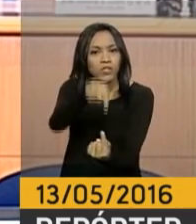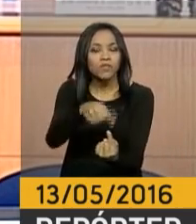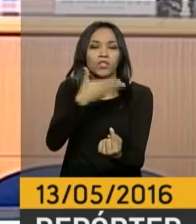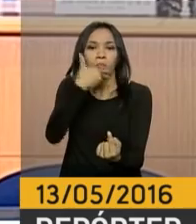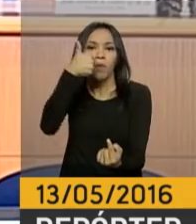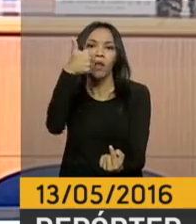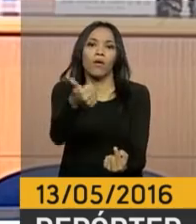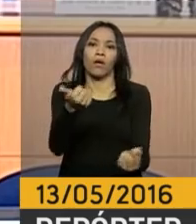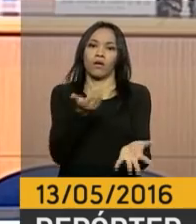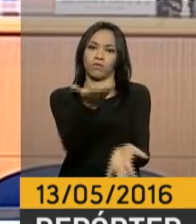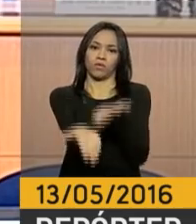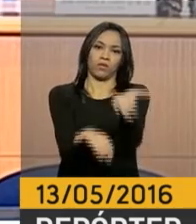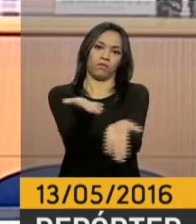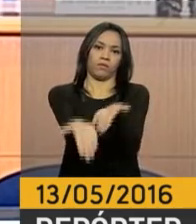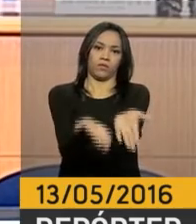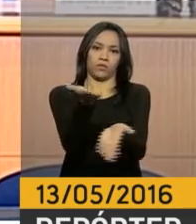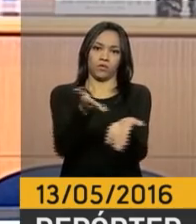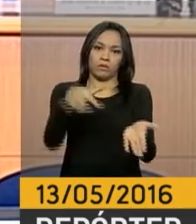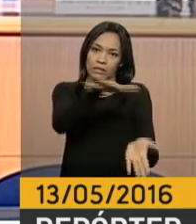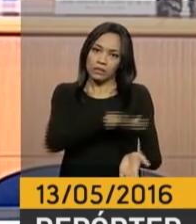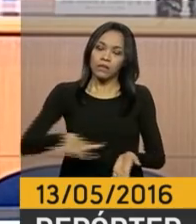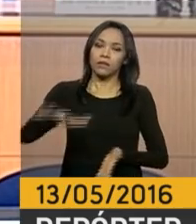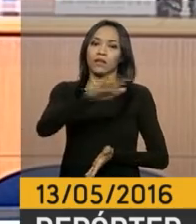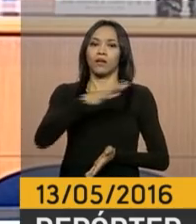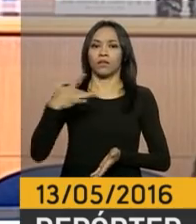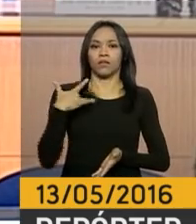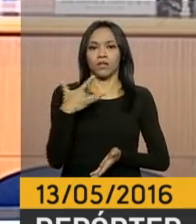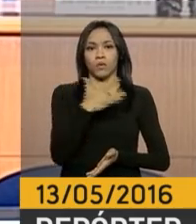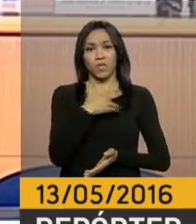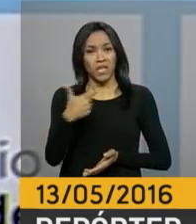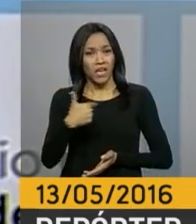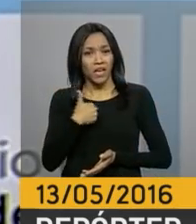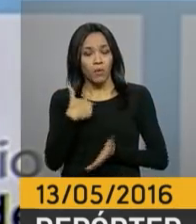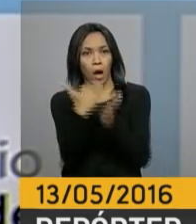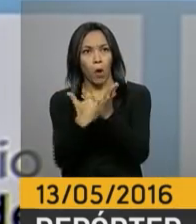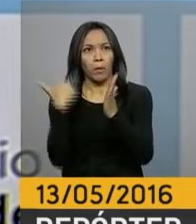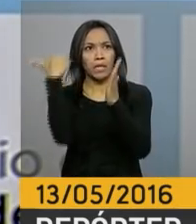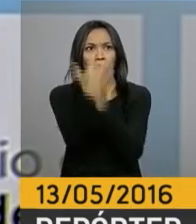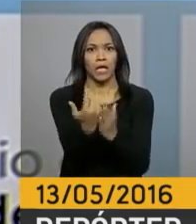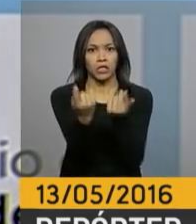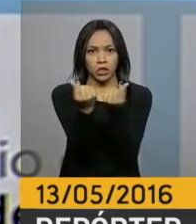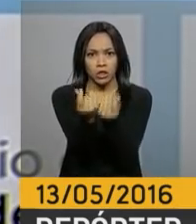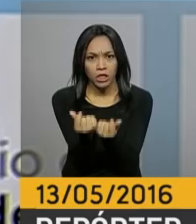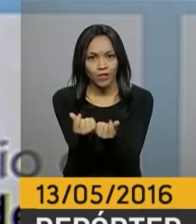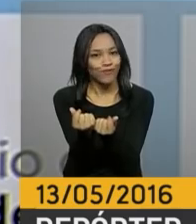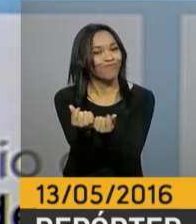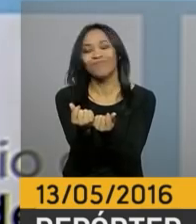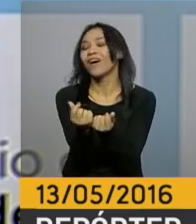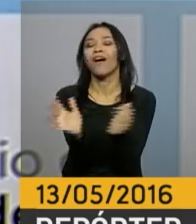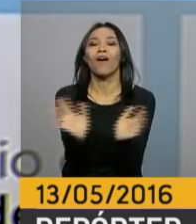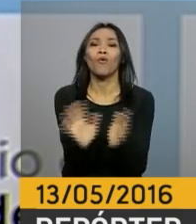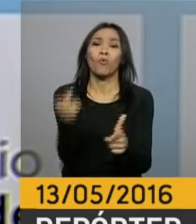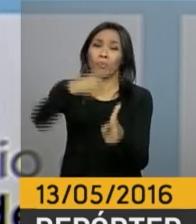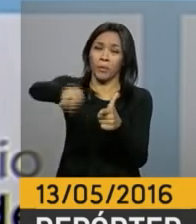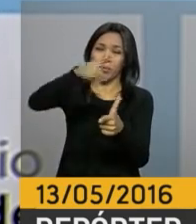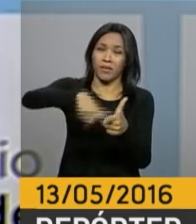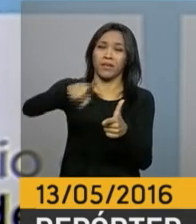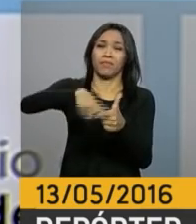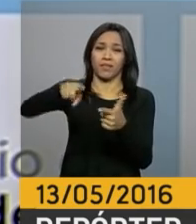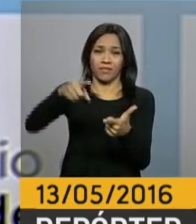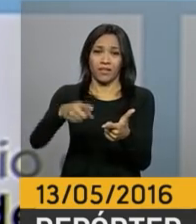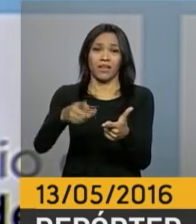serviço eu não tenho a expectativa de aumentar os recursos para a saúde a crise fiscal é muito grande